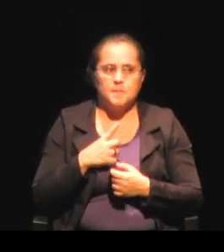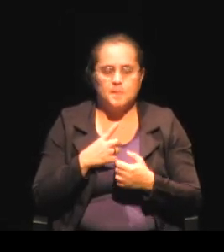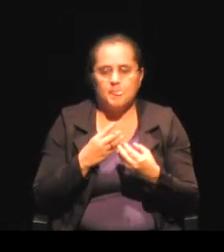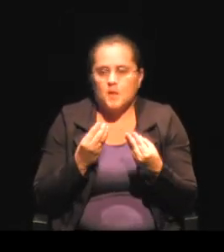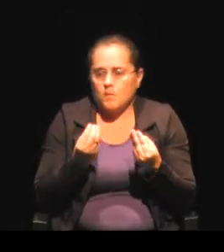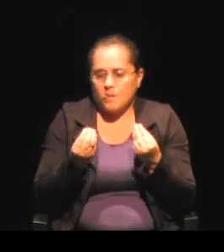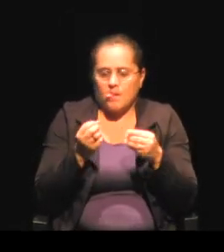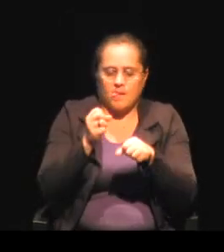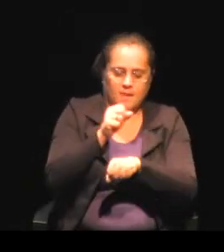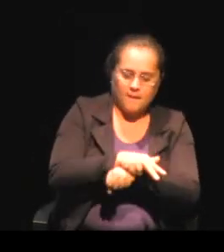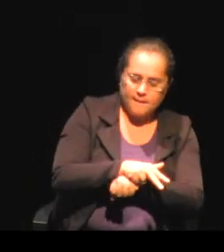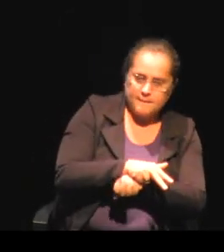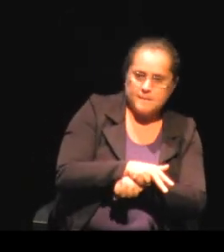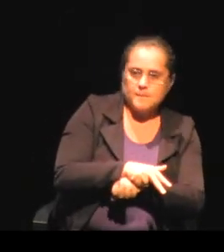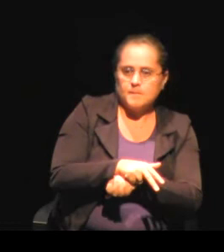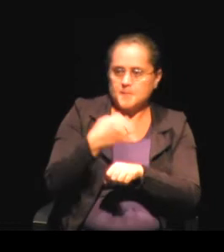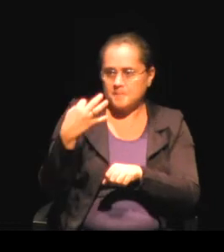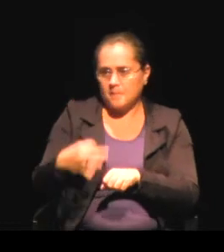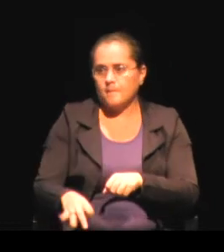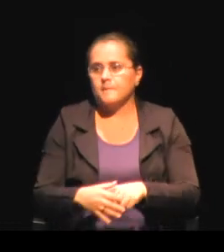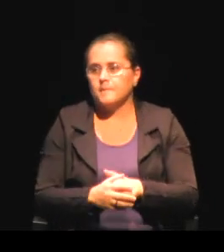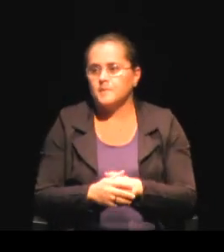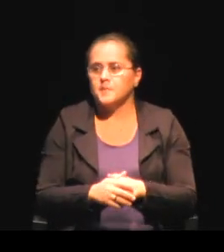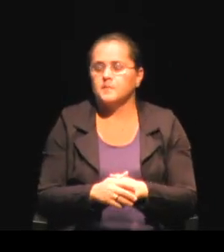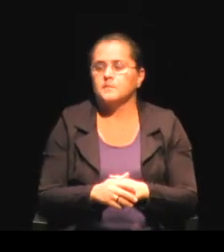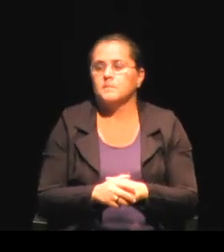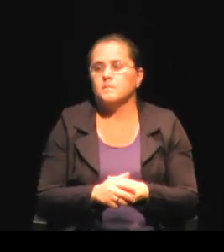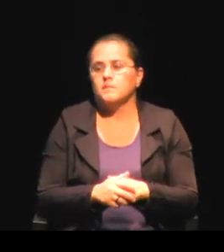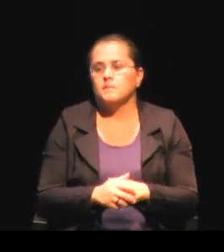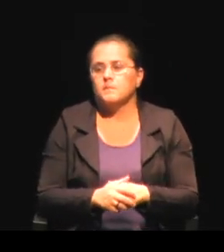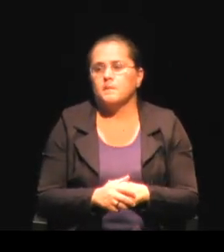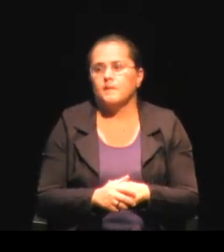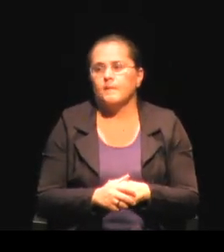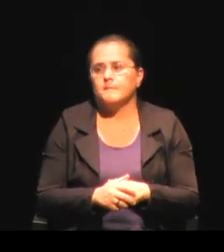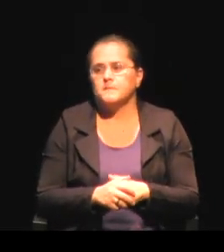ter essa permeabilidade completada aí.